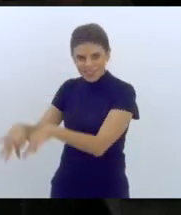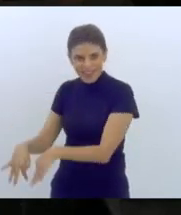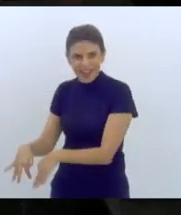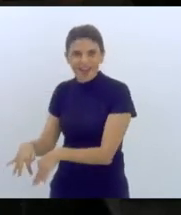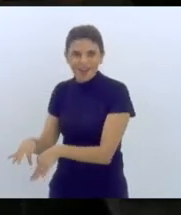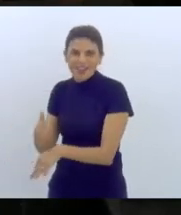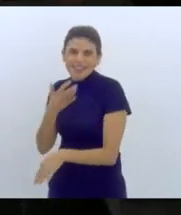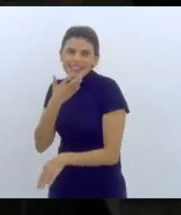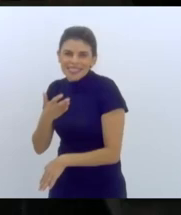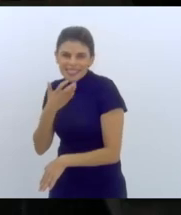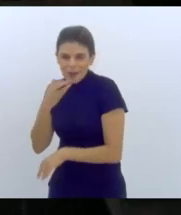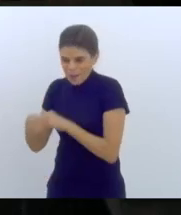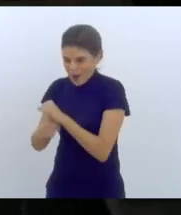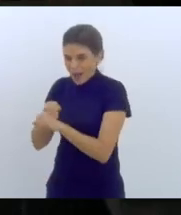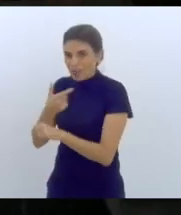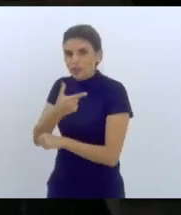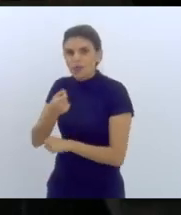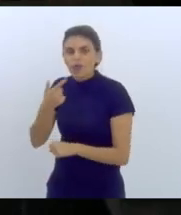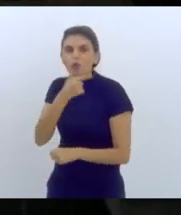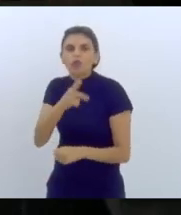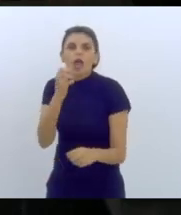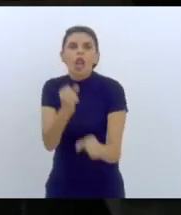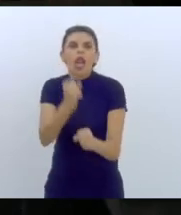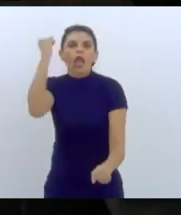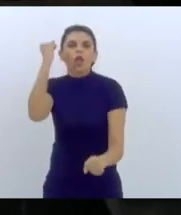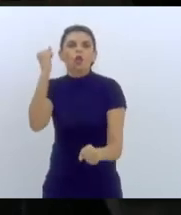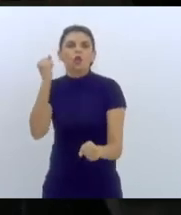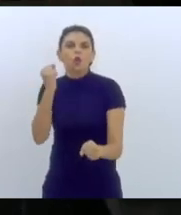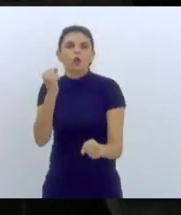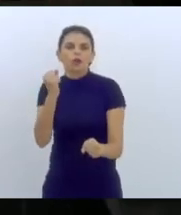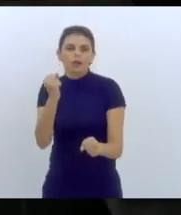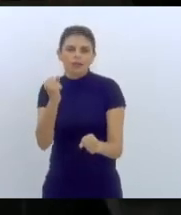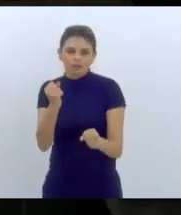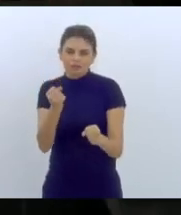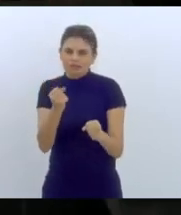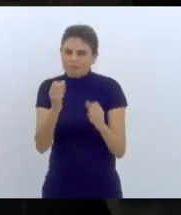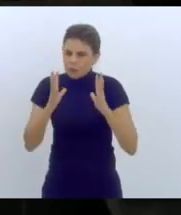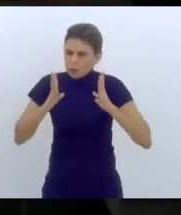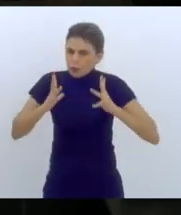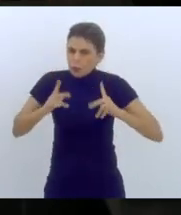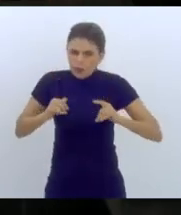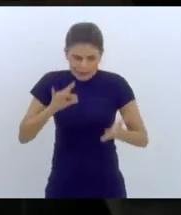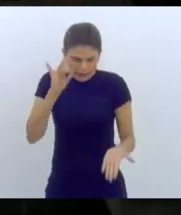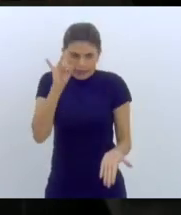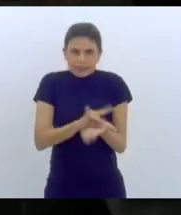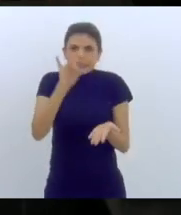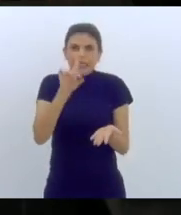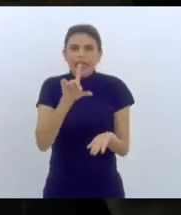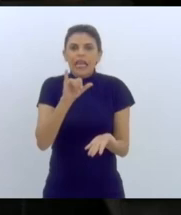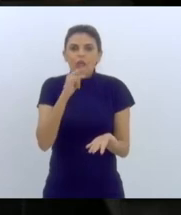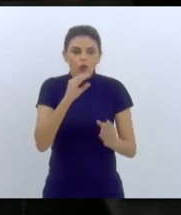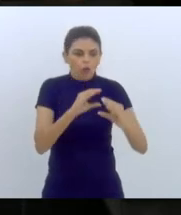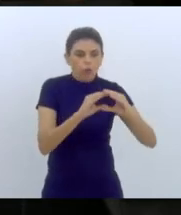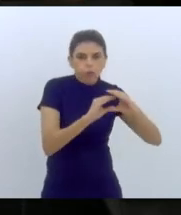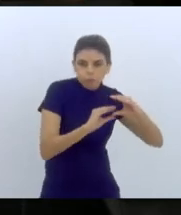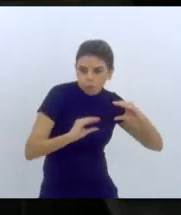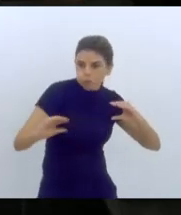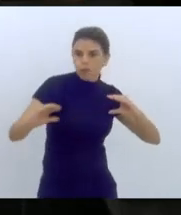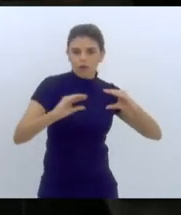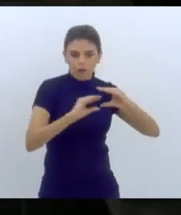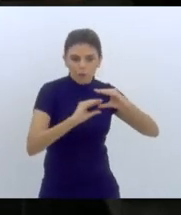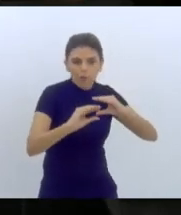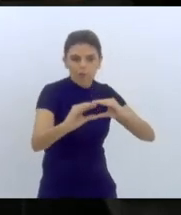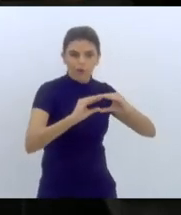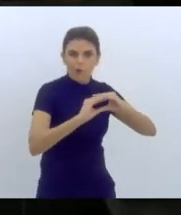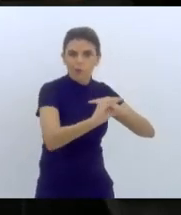em 2022, um lucro líquido para distribuir para os